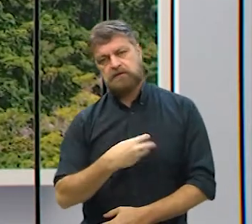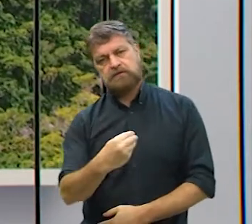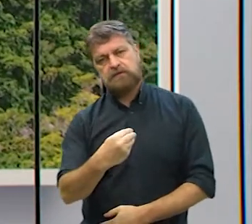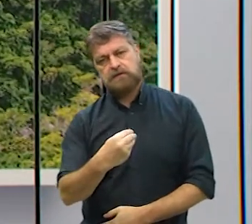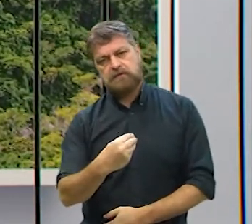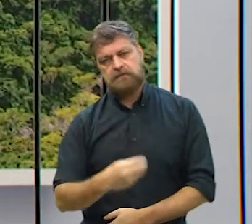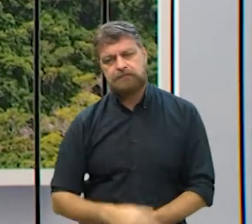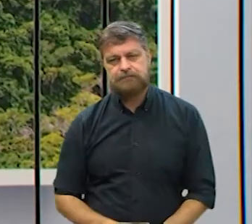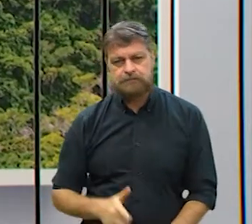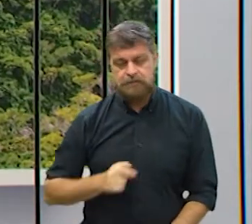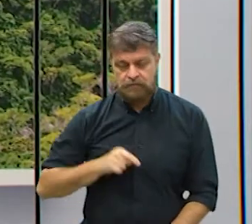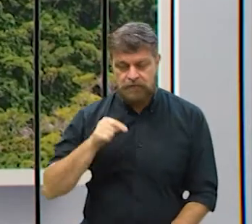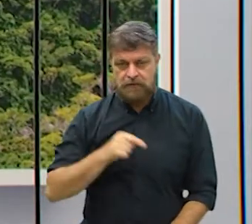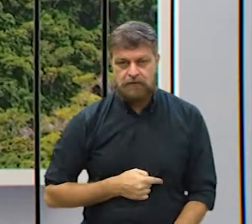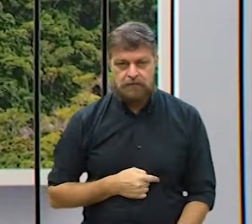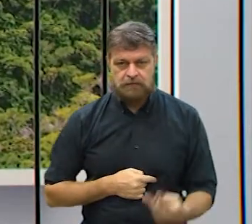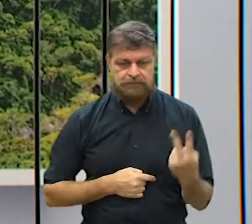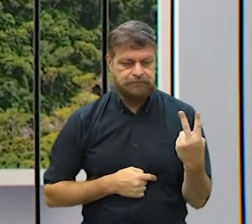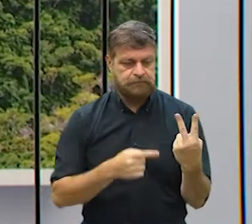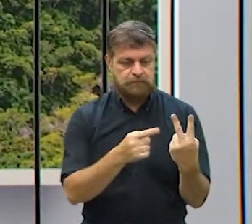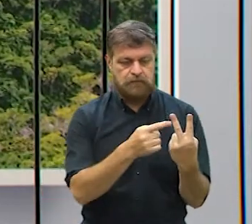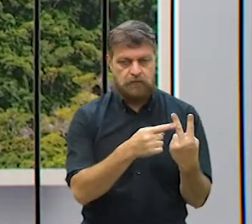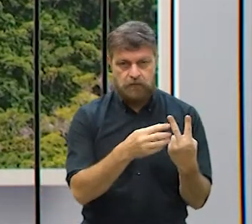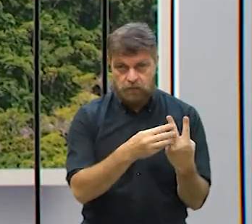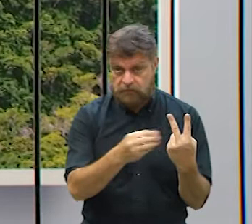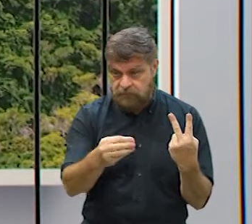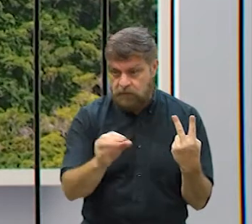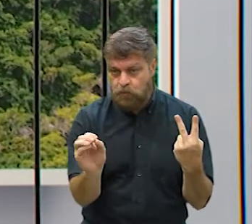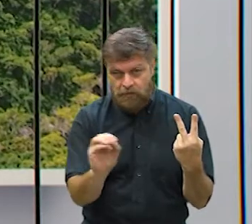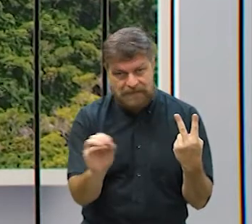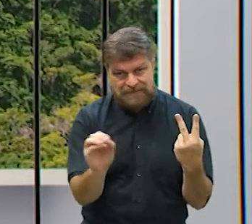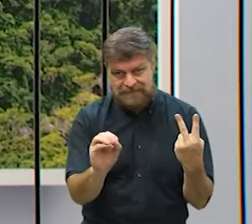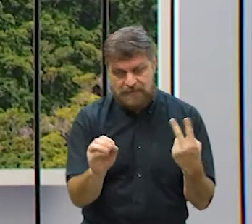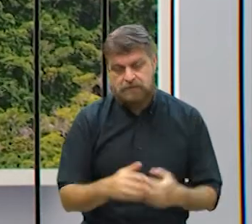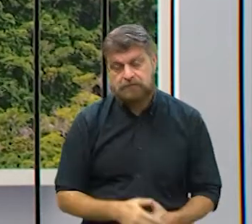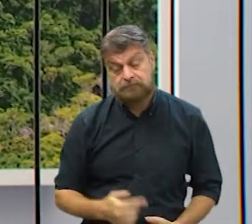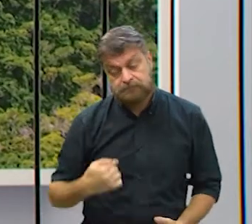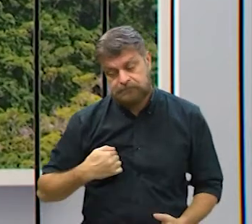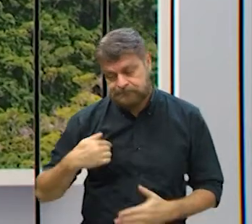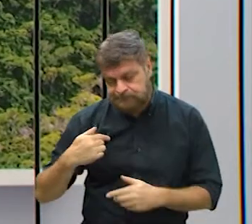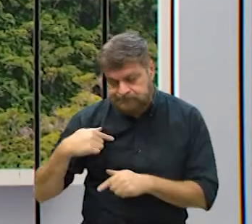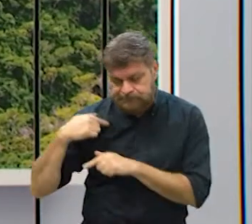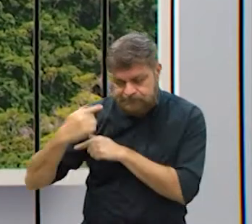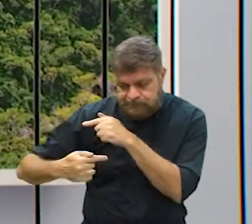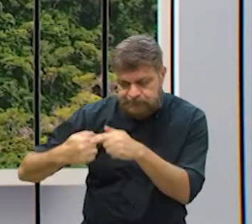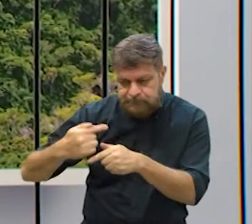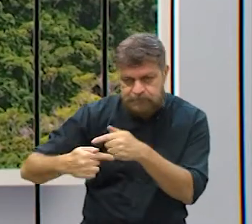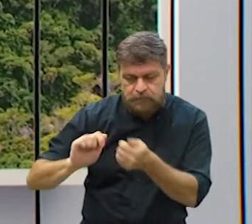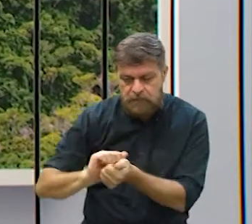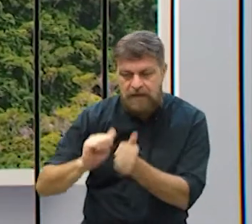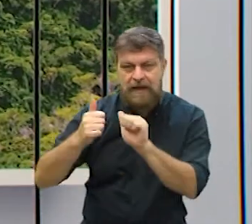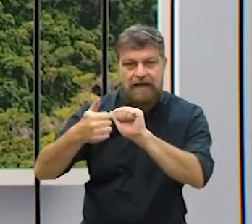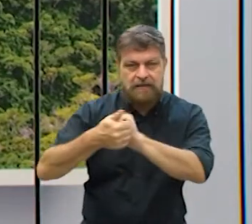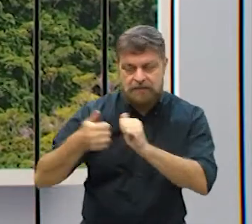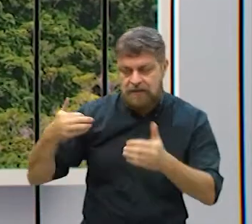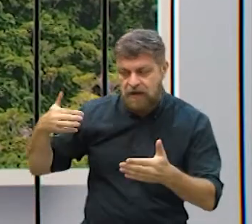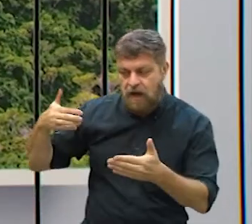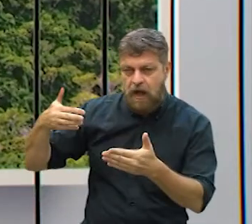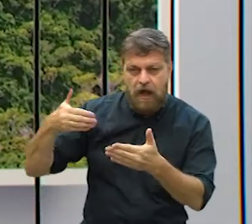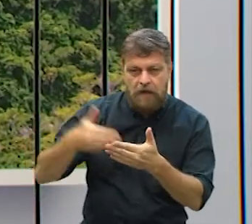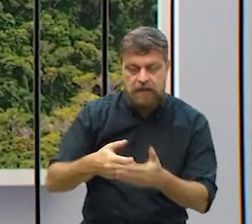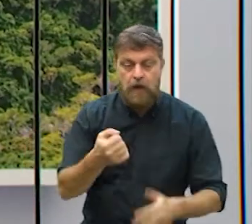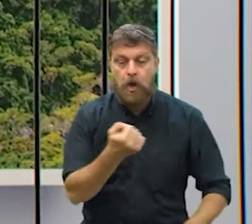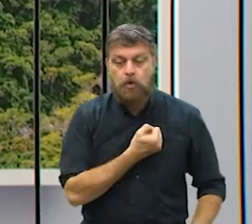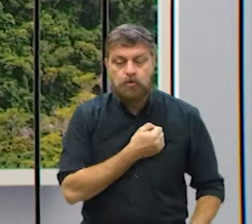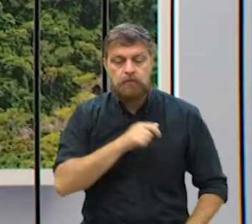2 filhos. Meus filhos, um tem 2 filhos e um não tem nenhum. Então, vocês viram que a adequação aconteceu